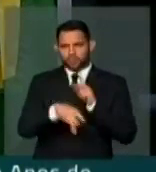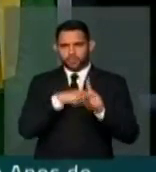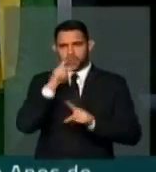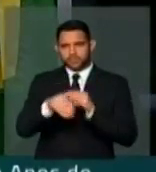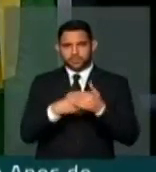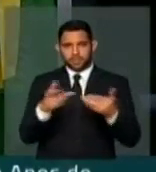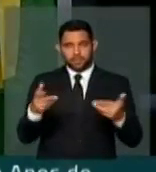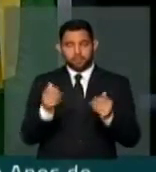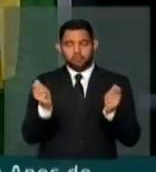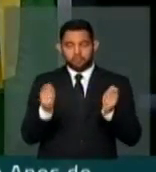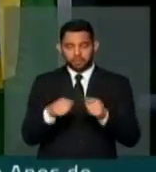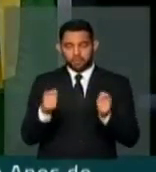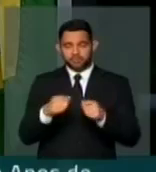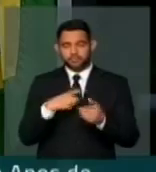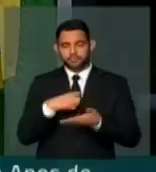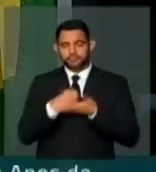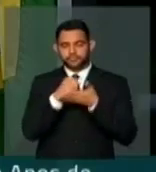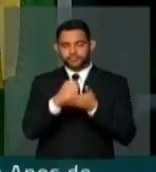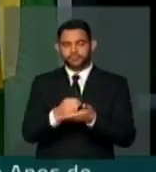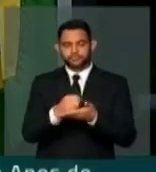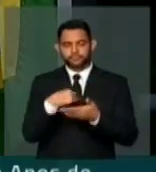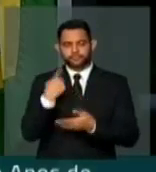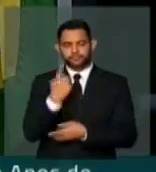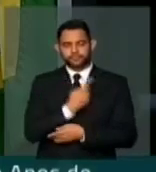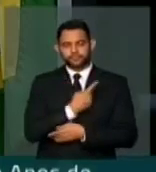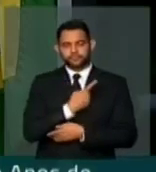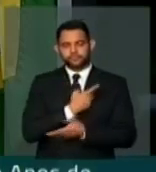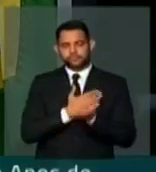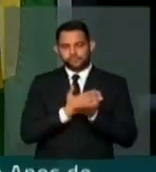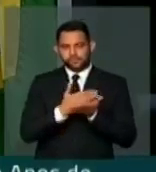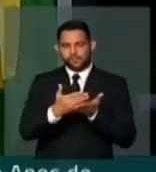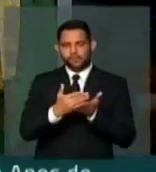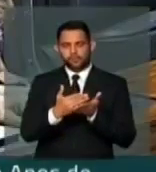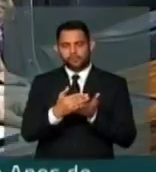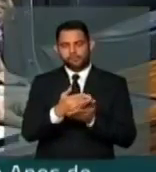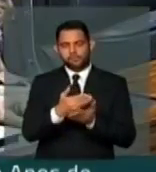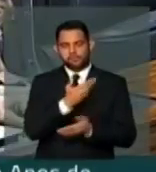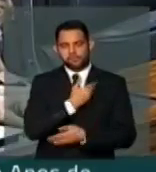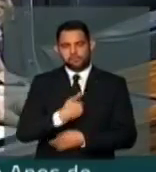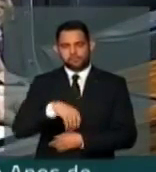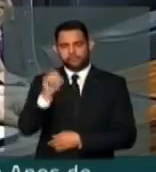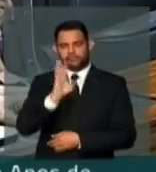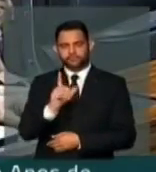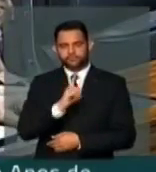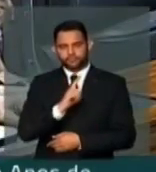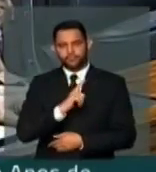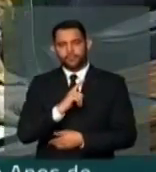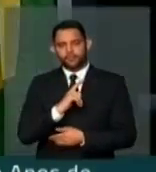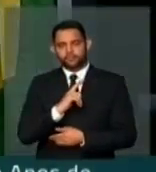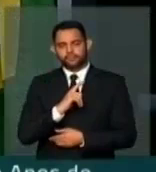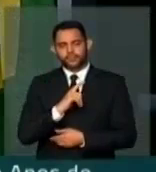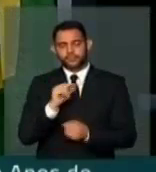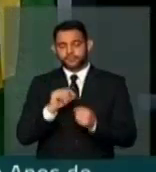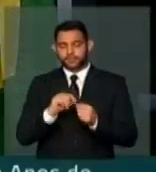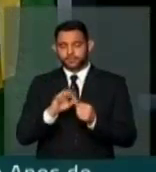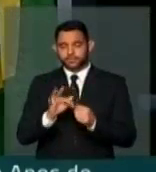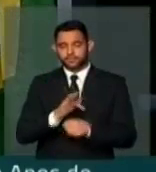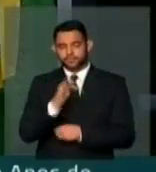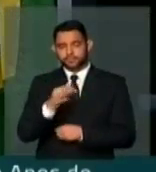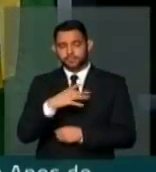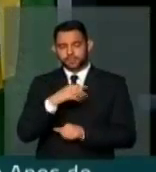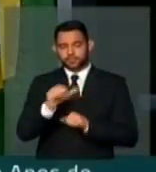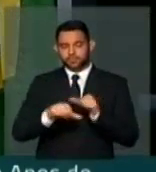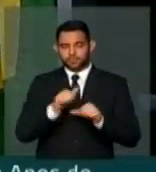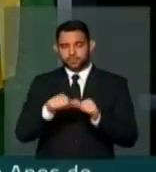população, poderá contribuir para os novos passos que o nosso país terá para dar para se tornar